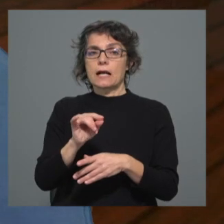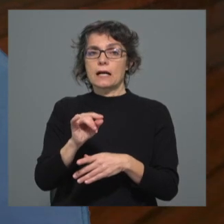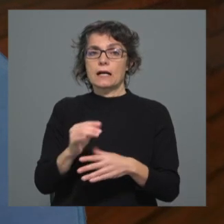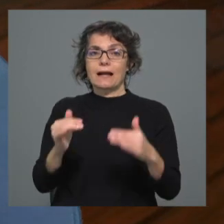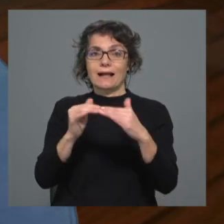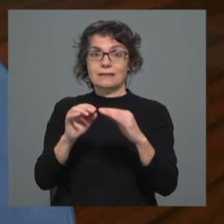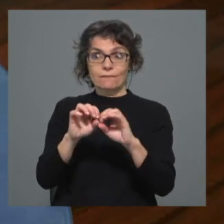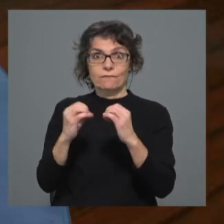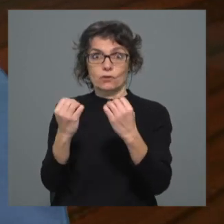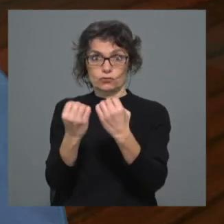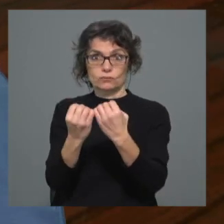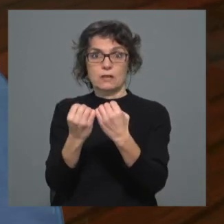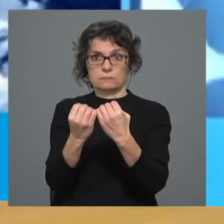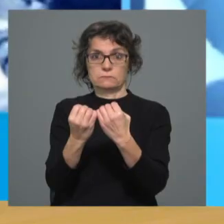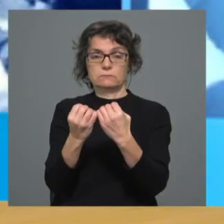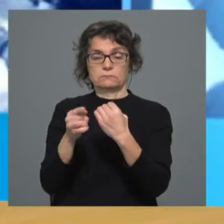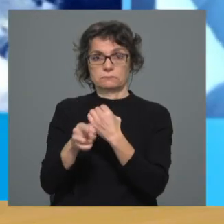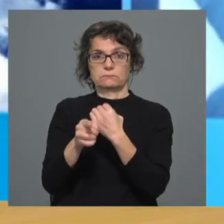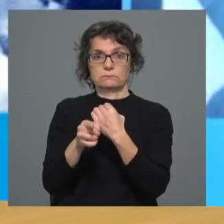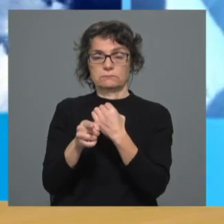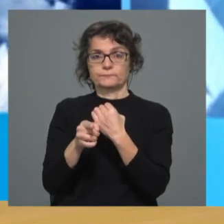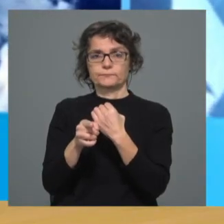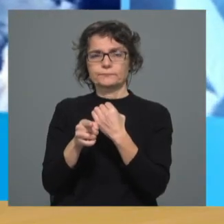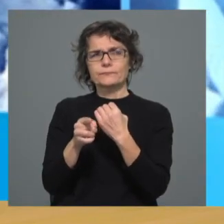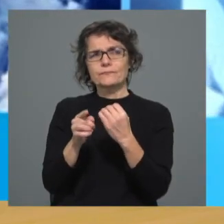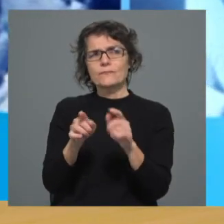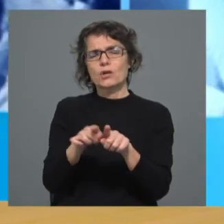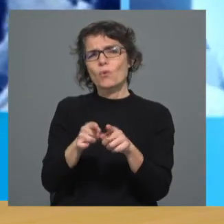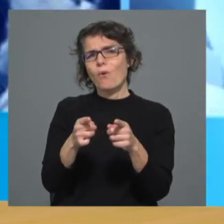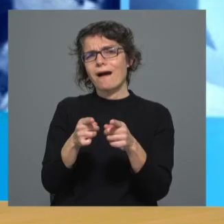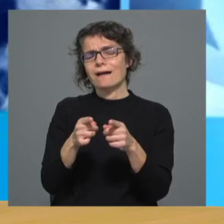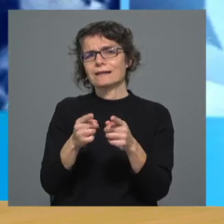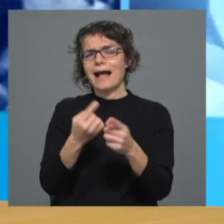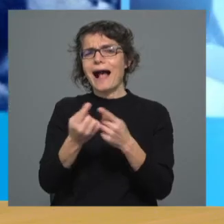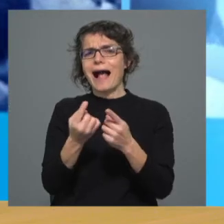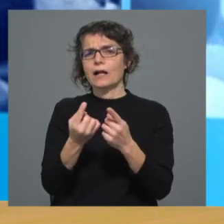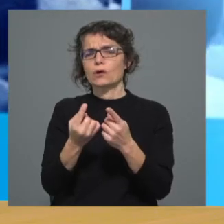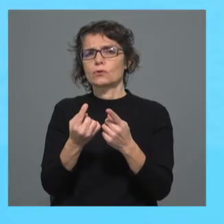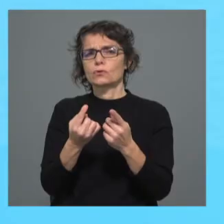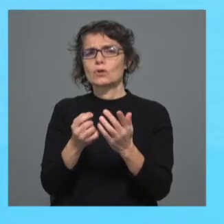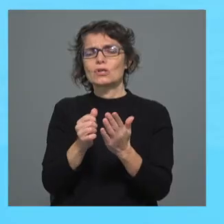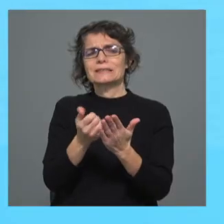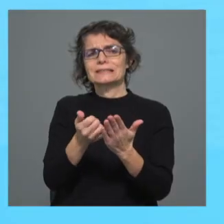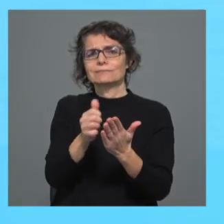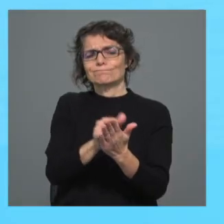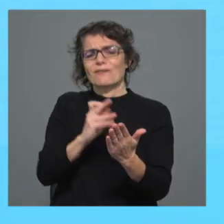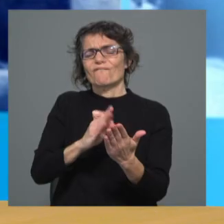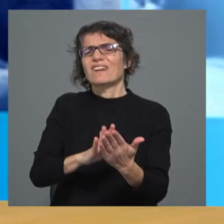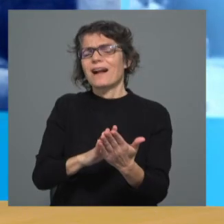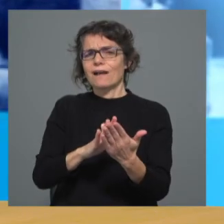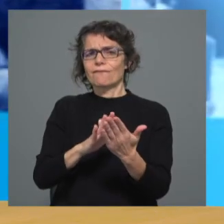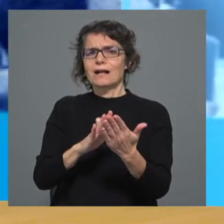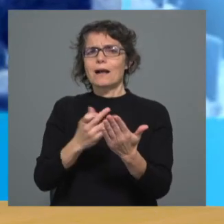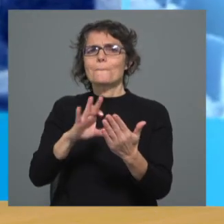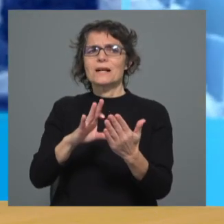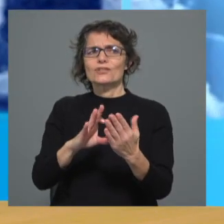muito importante ter isto em conta, como uma espécie de pedra de tropeço e de arremesso. Porquê? Porque